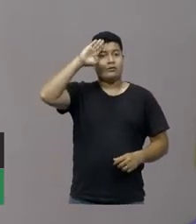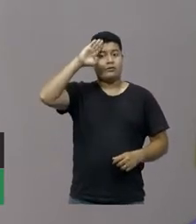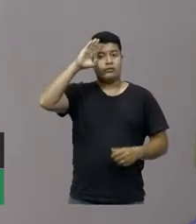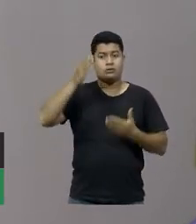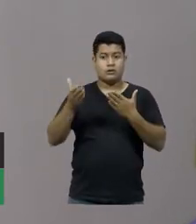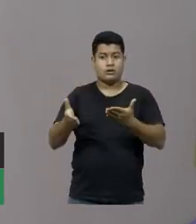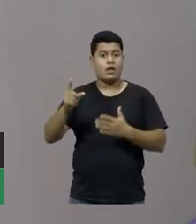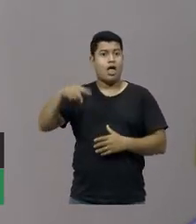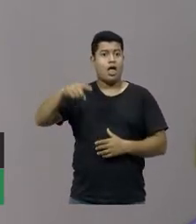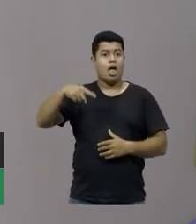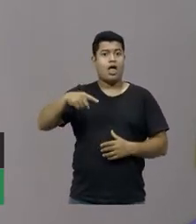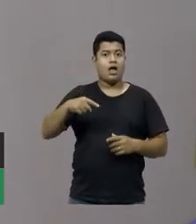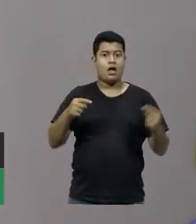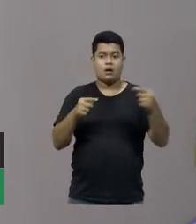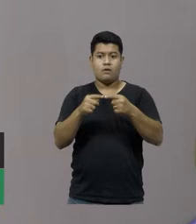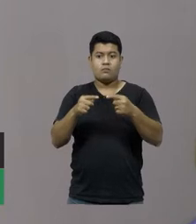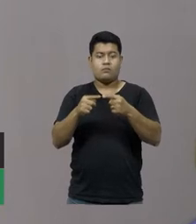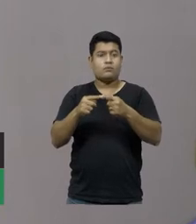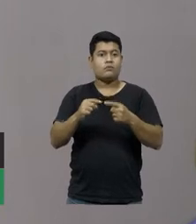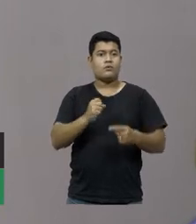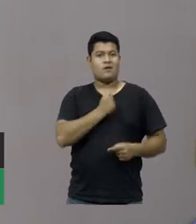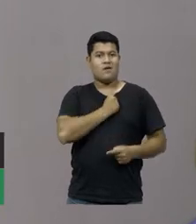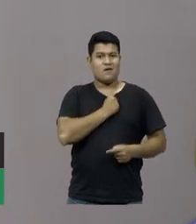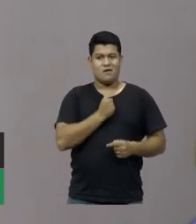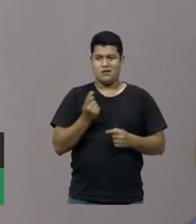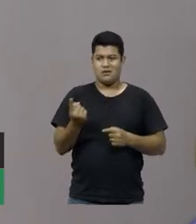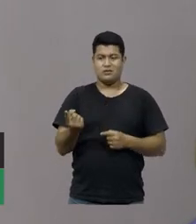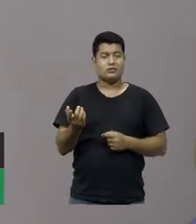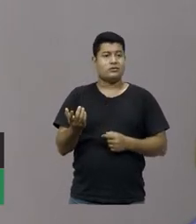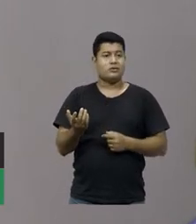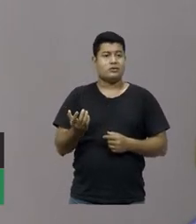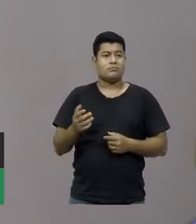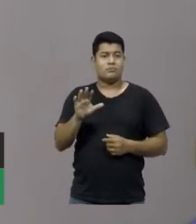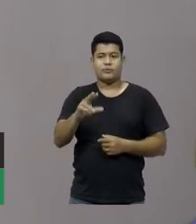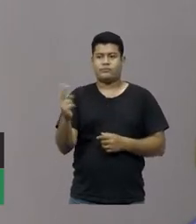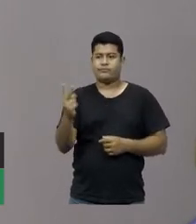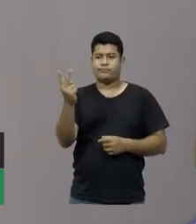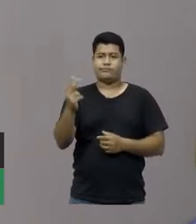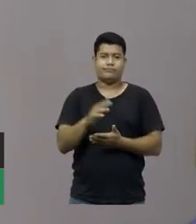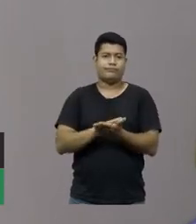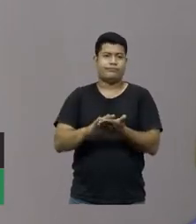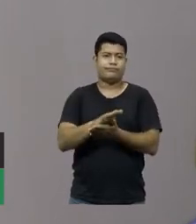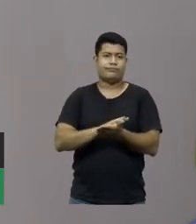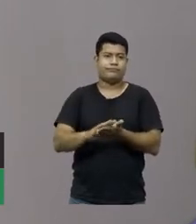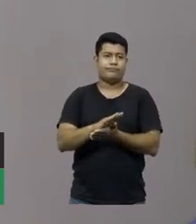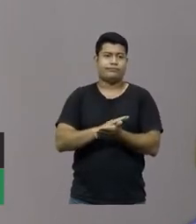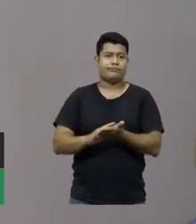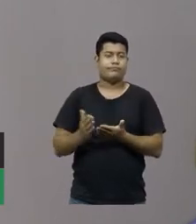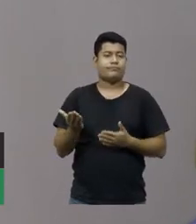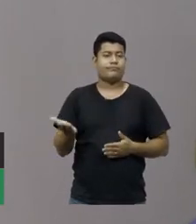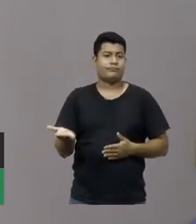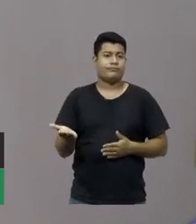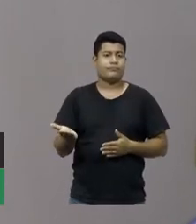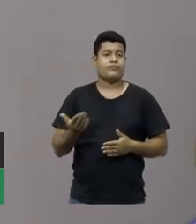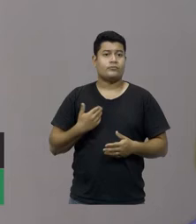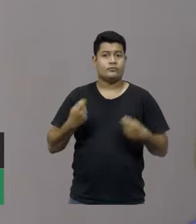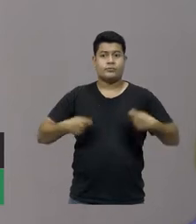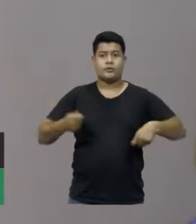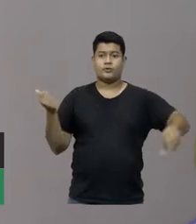menos valorizado. E nós precisamos inverter esse jogo. Nós precisamos transformar os nossos